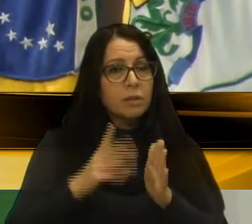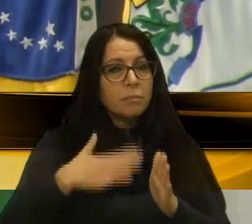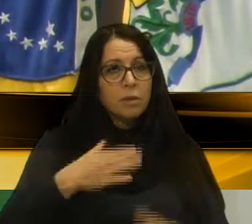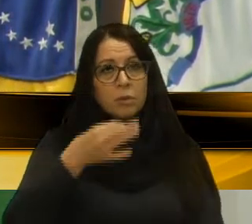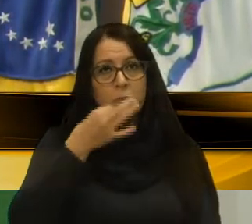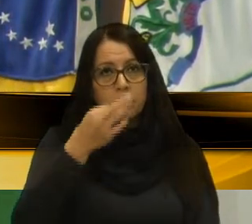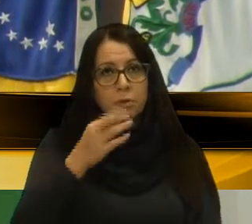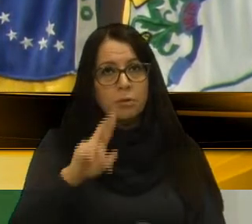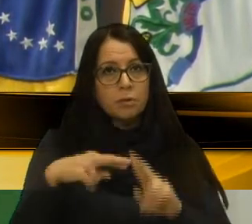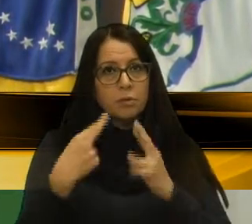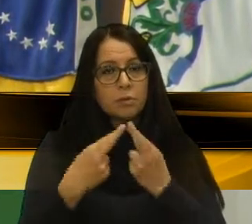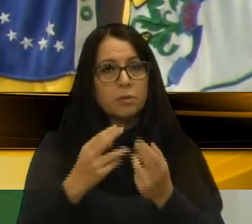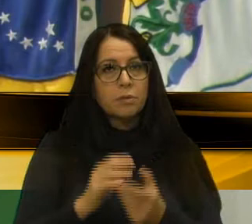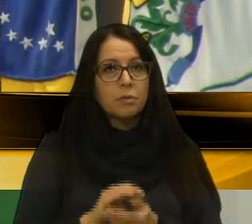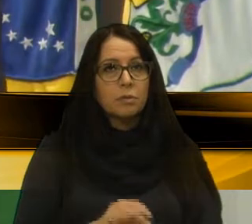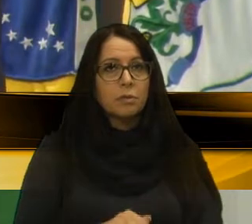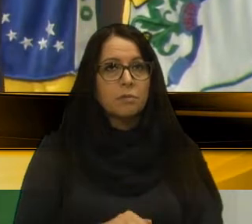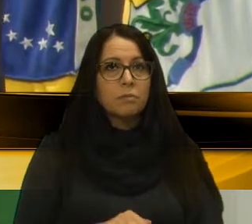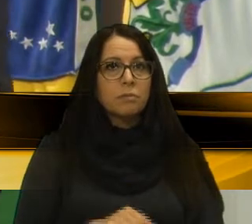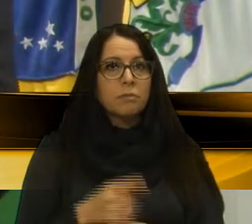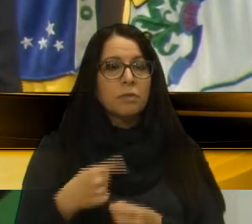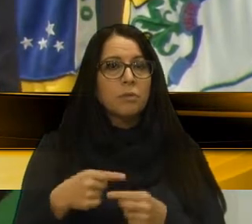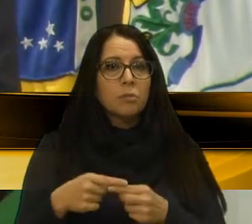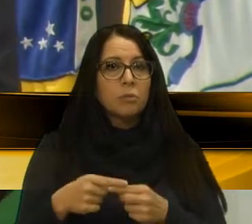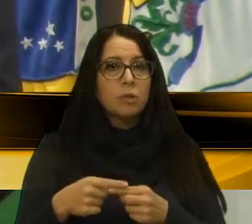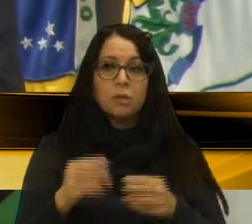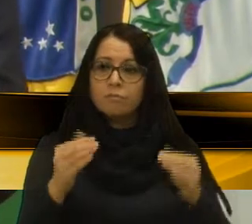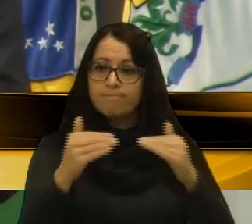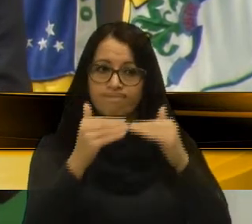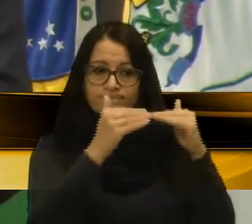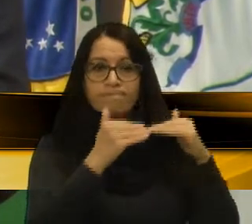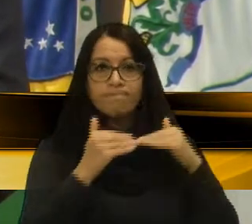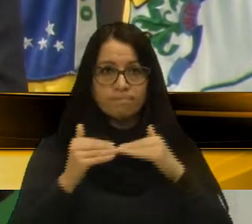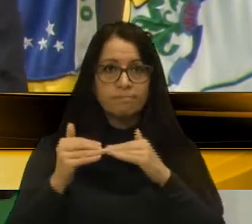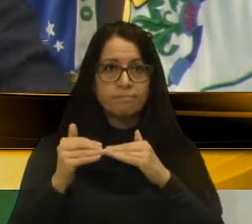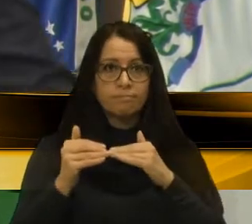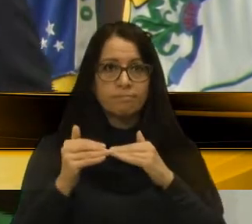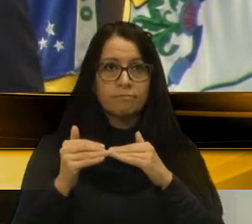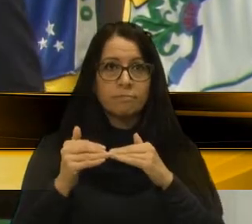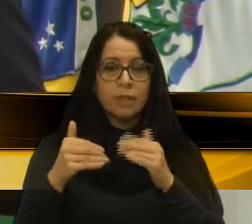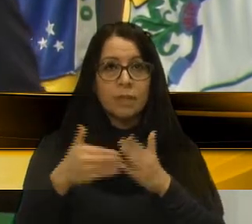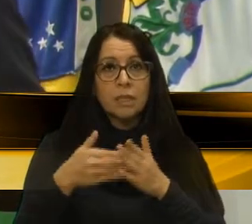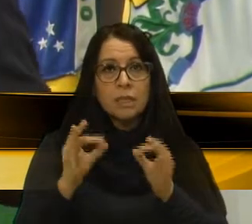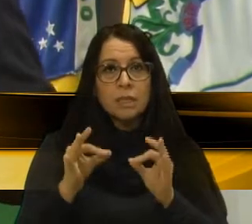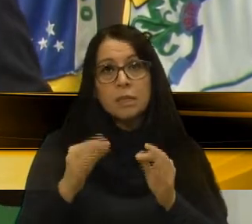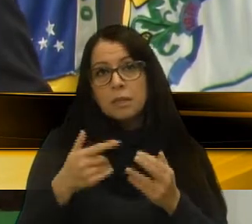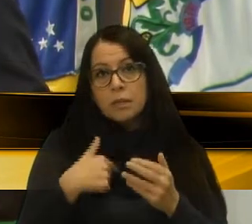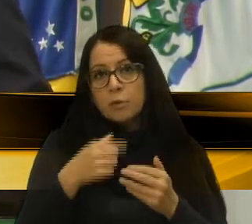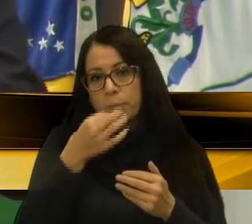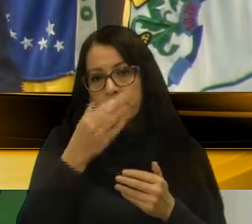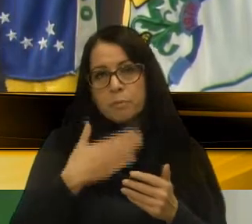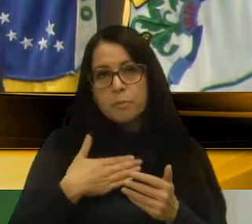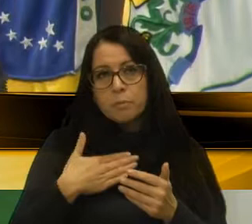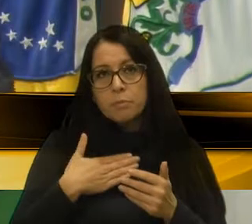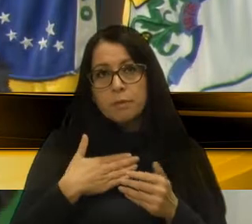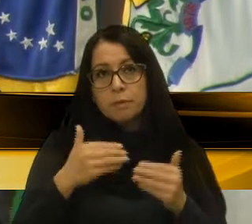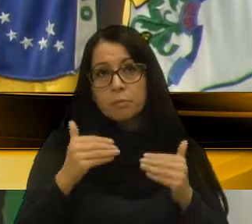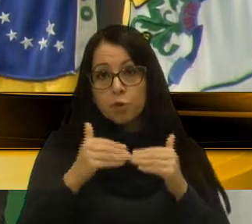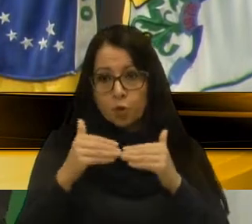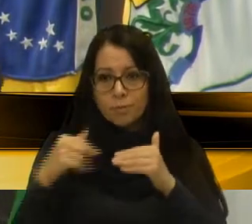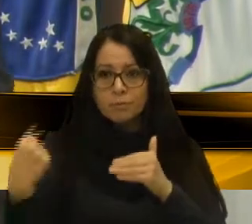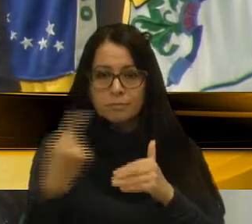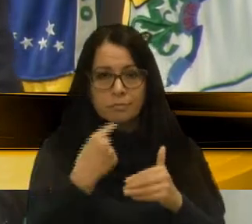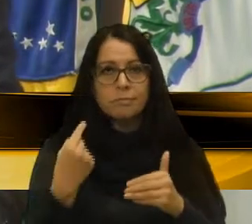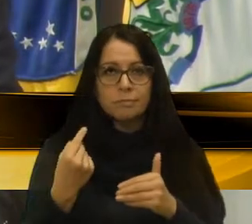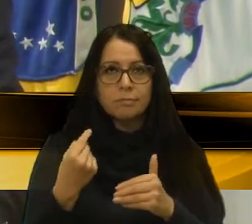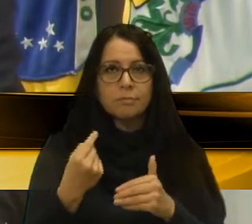lá na reunião, porque, por consenso, até era uma posição inicial desse vereador, mas, por consenso,